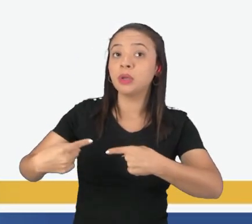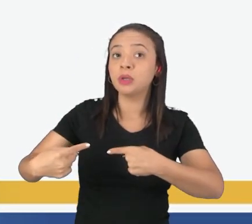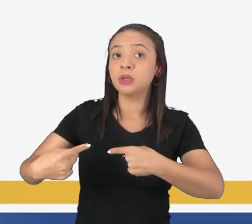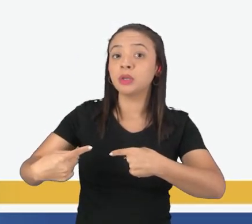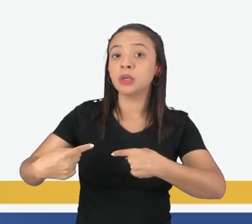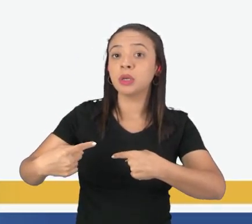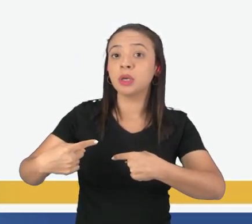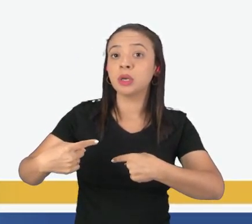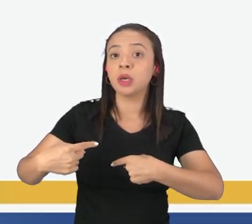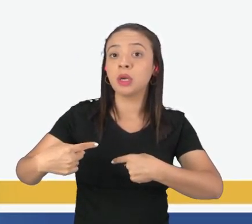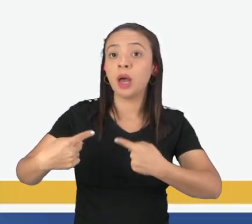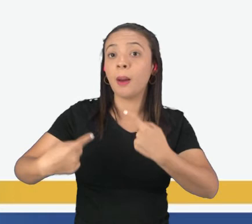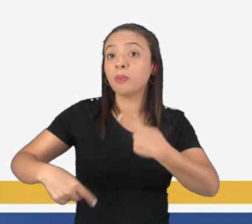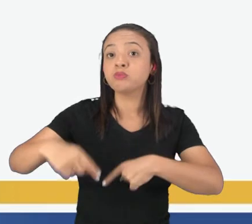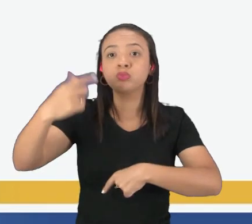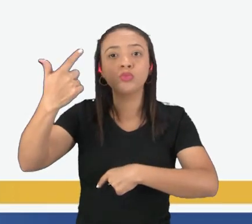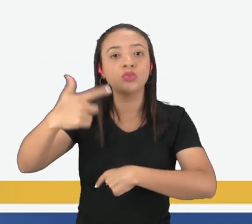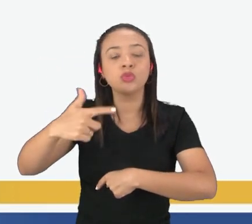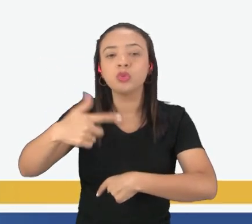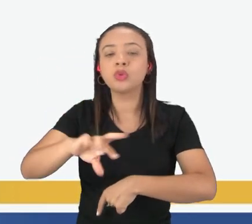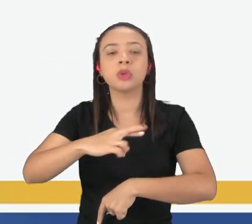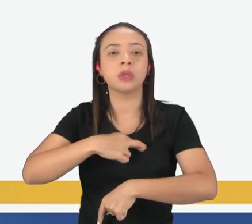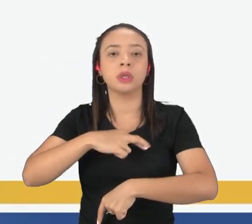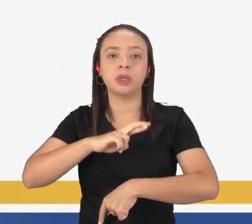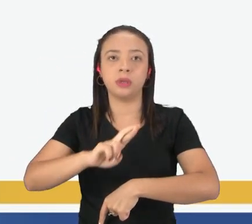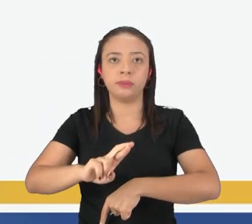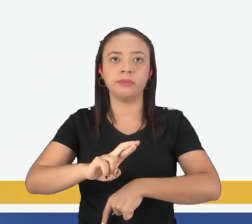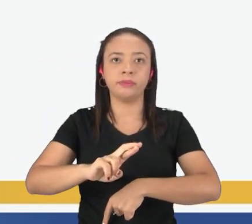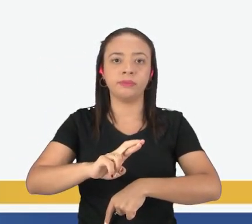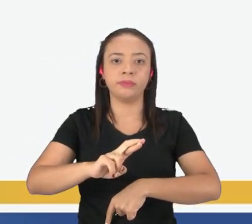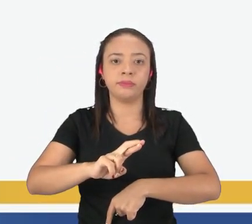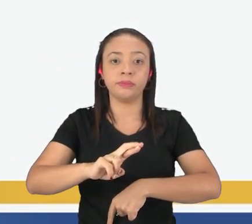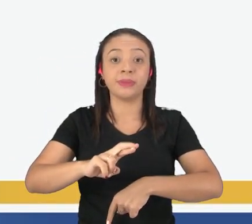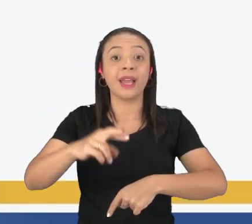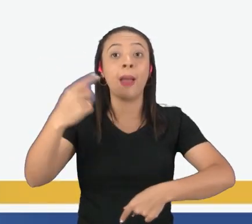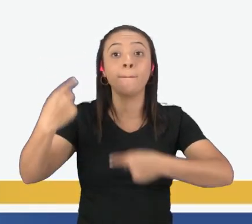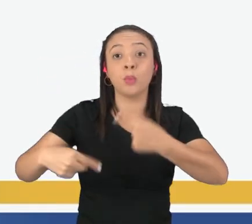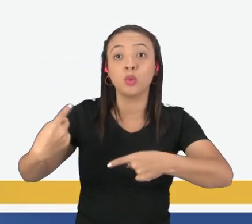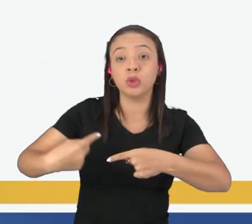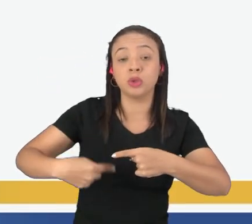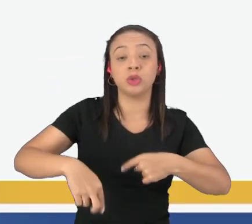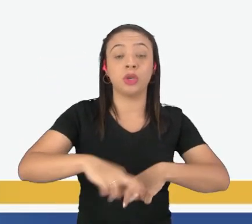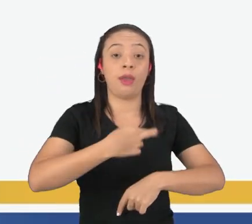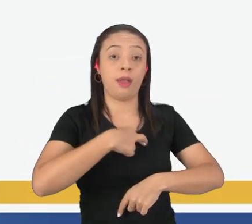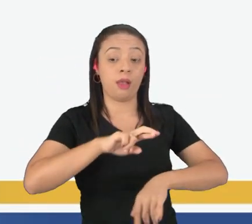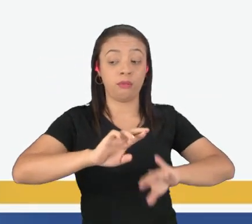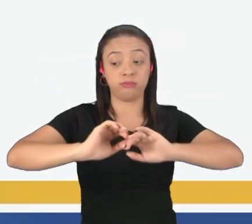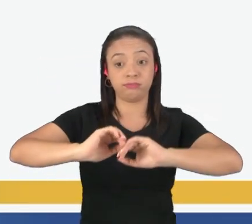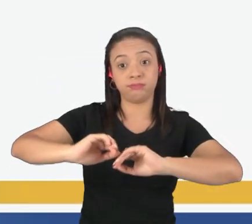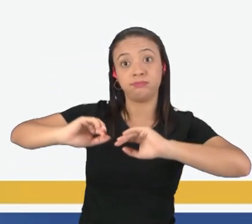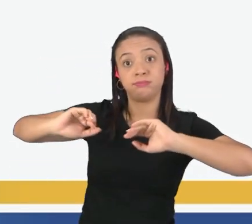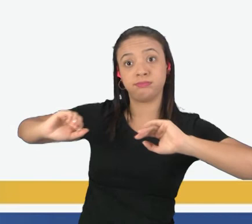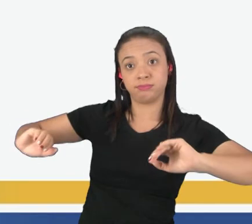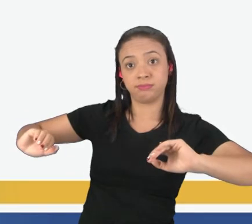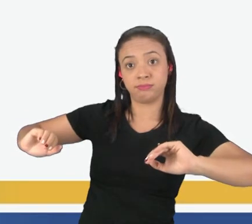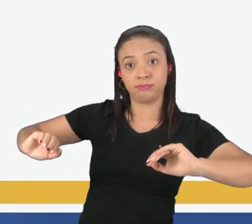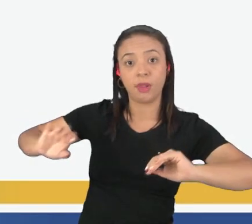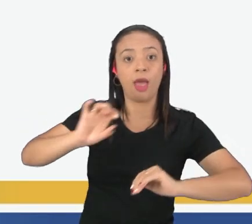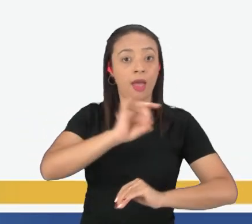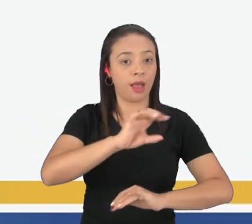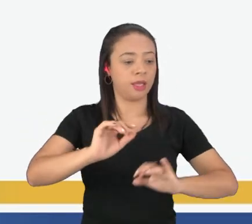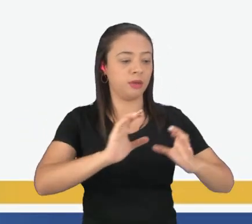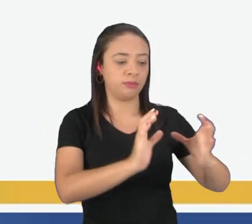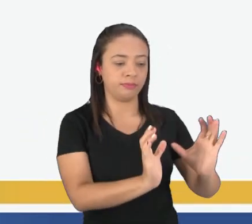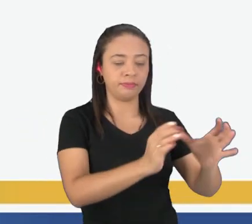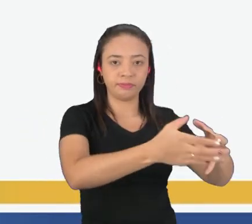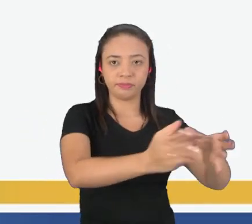política não pode ser área de atividade da religião e nem a religião área de atividade da política. Elas têm que ter o seu